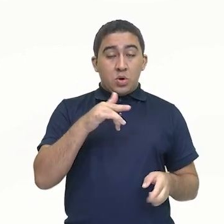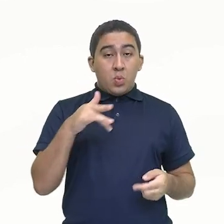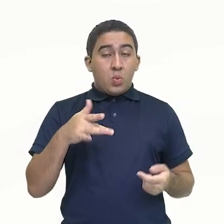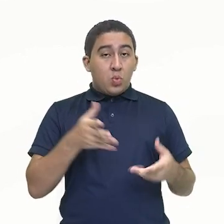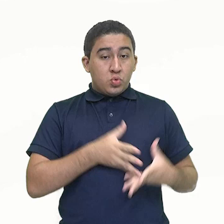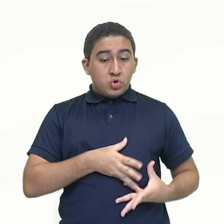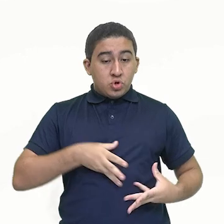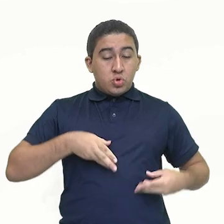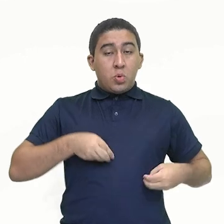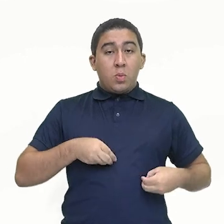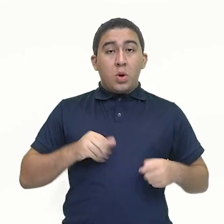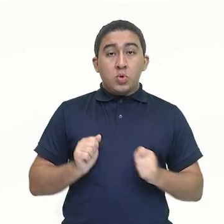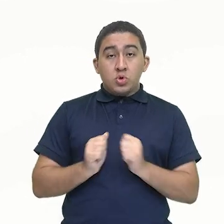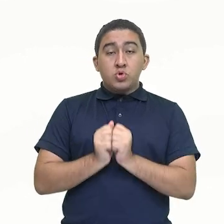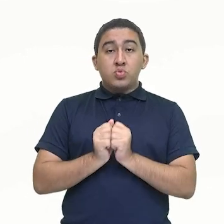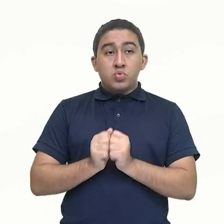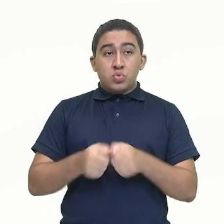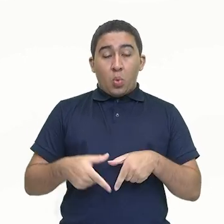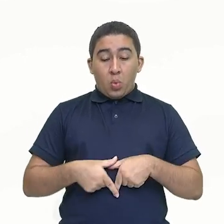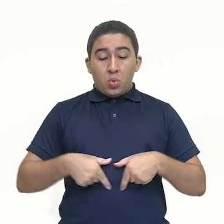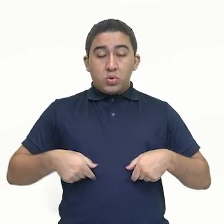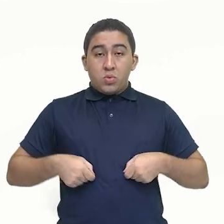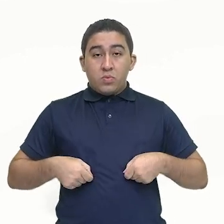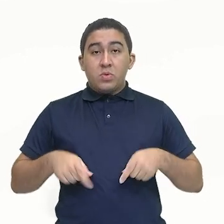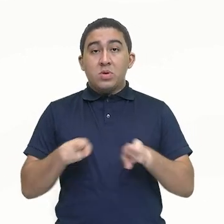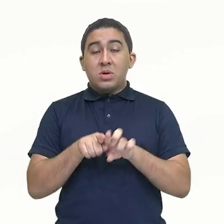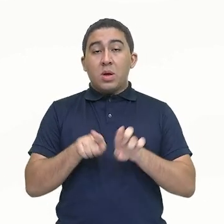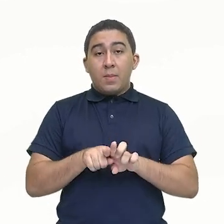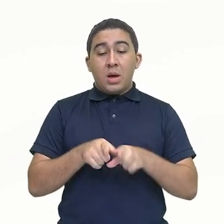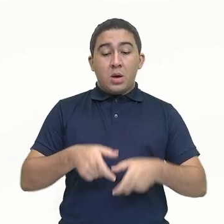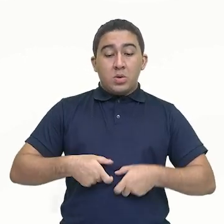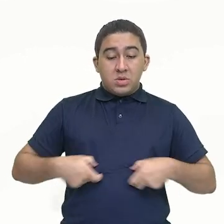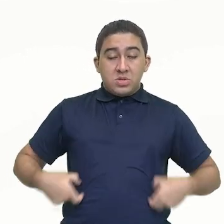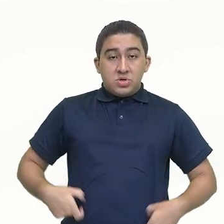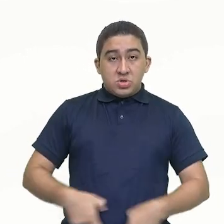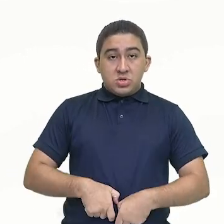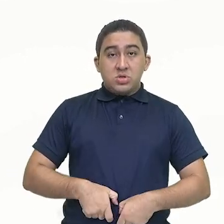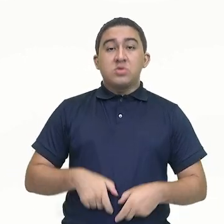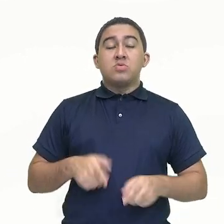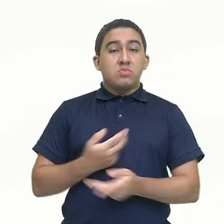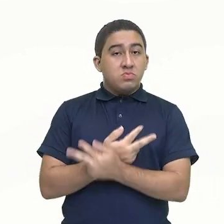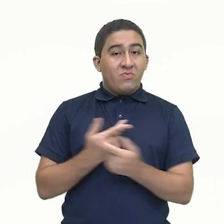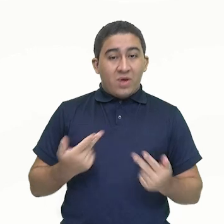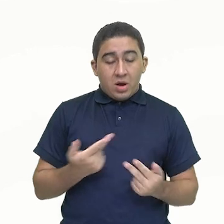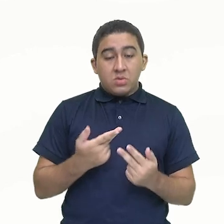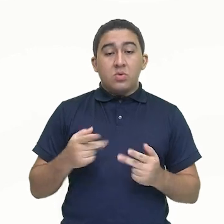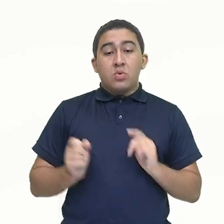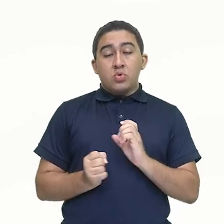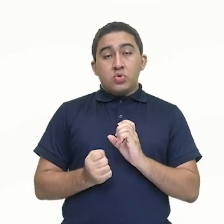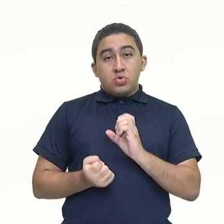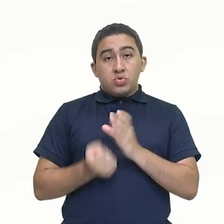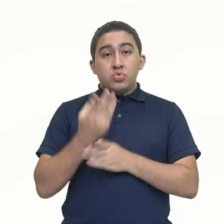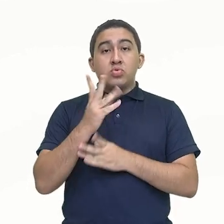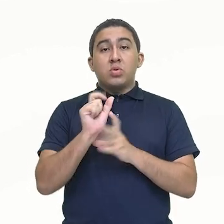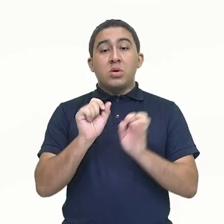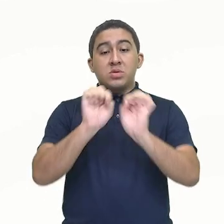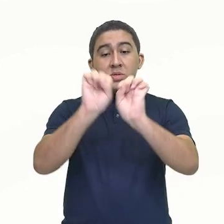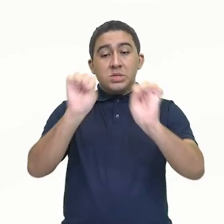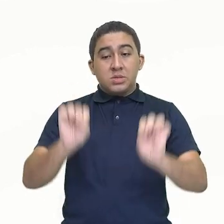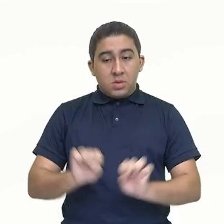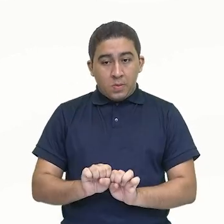intestino delgado, intestino grosso, enfim, vários órgãos vão formar os sistemas.